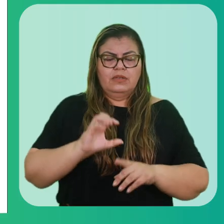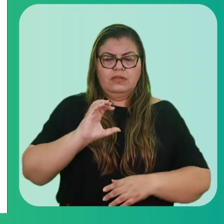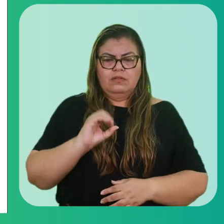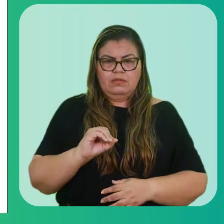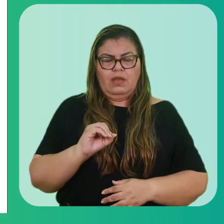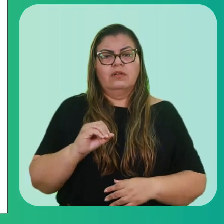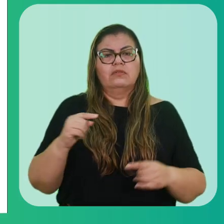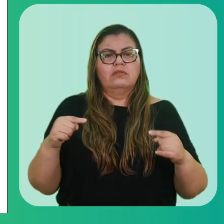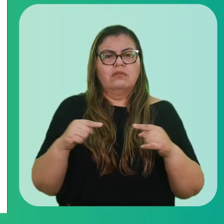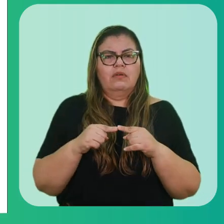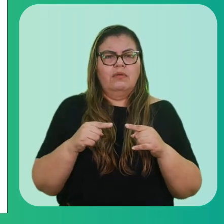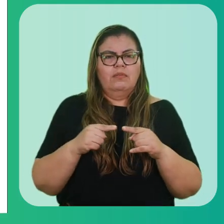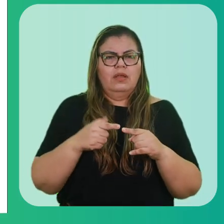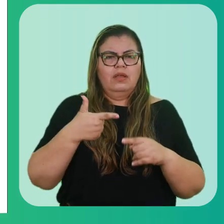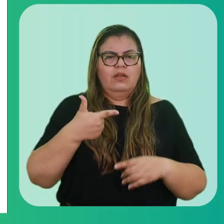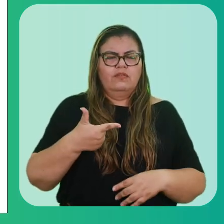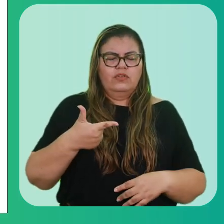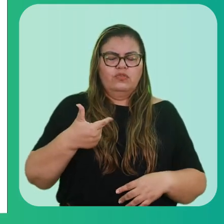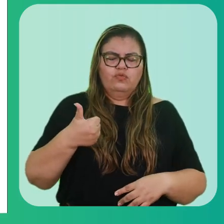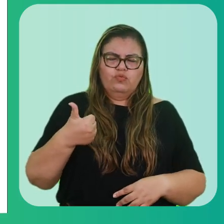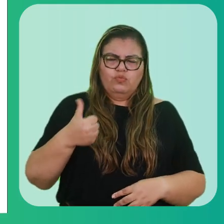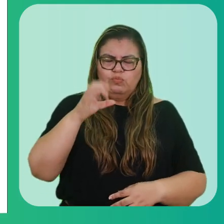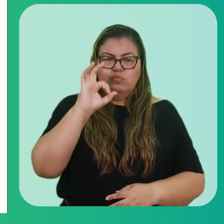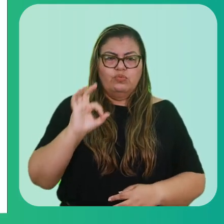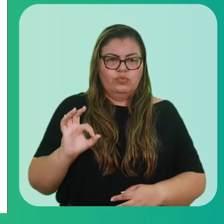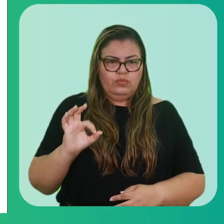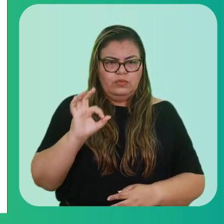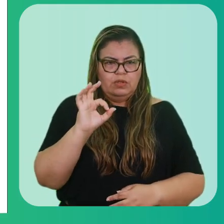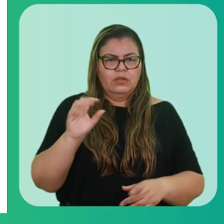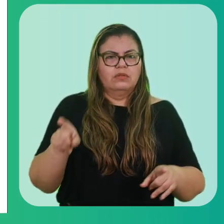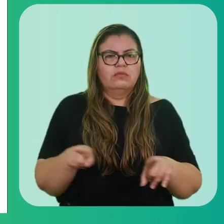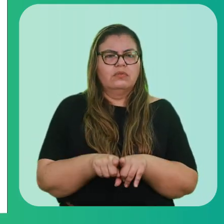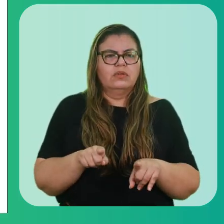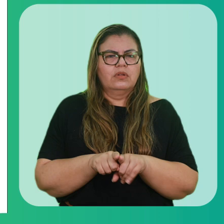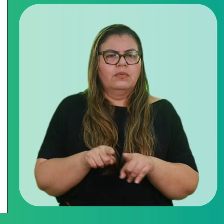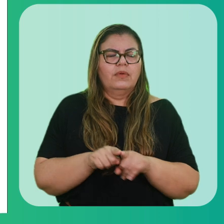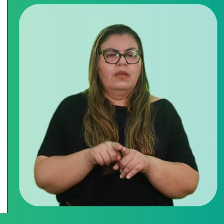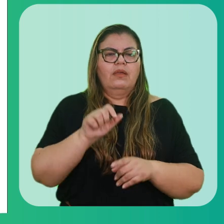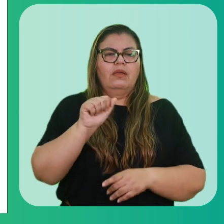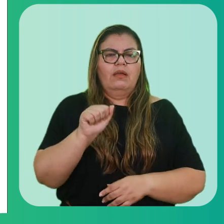aproximadamente 21% de oxigênio, 0,9% de argônio,